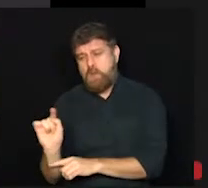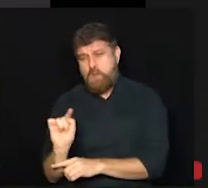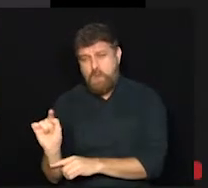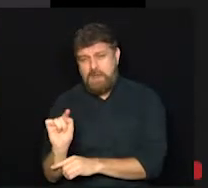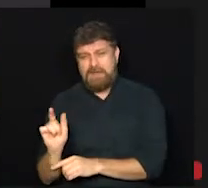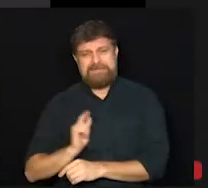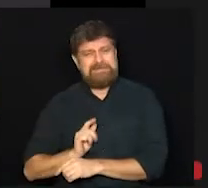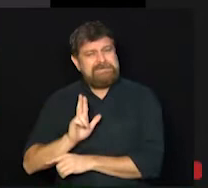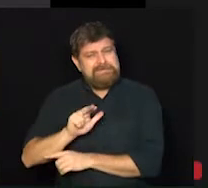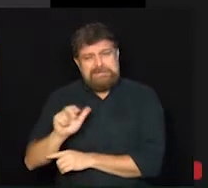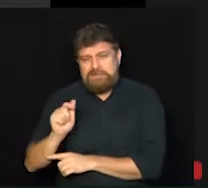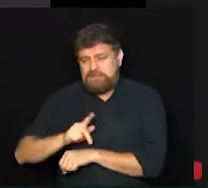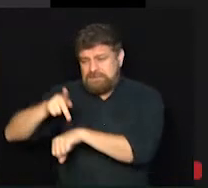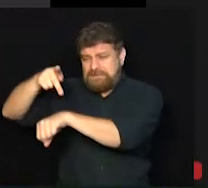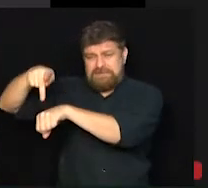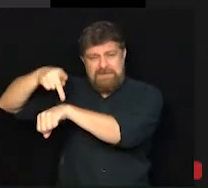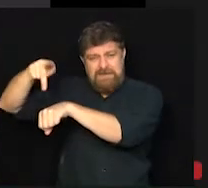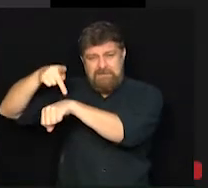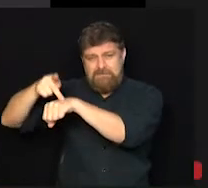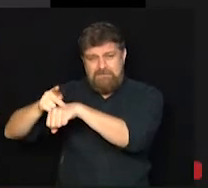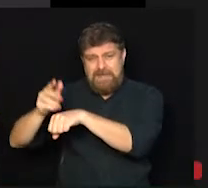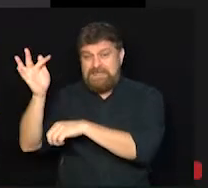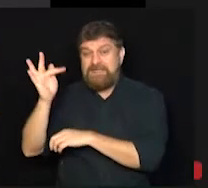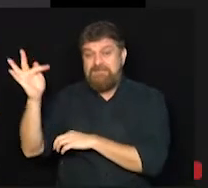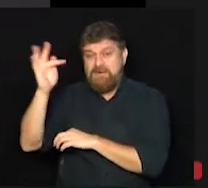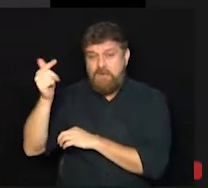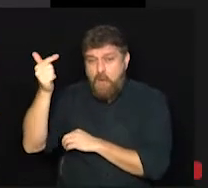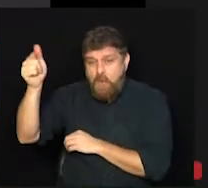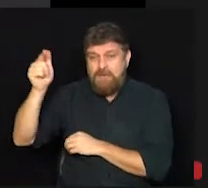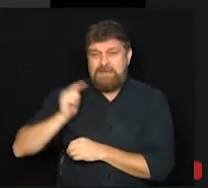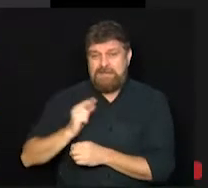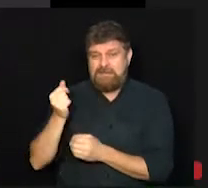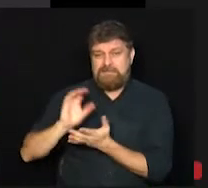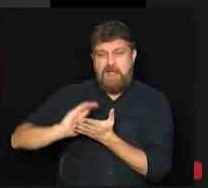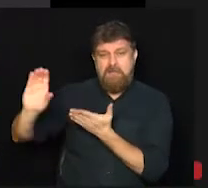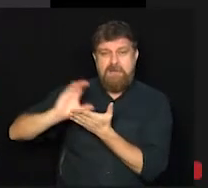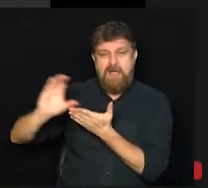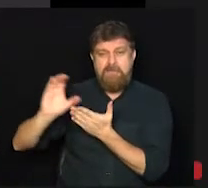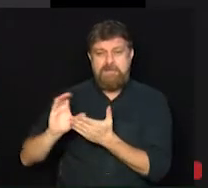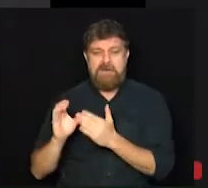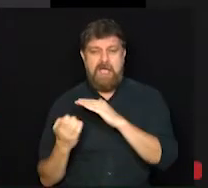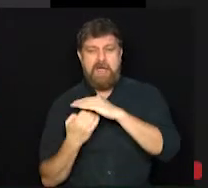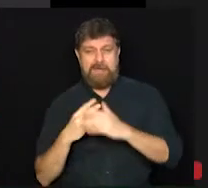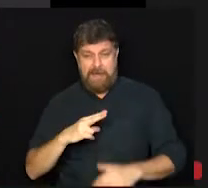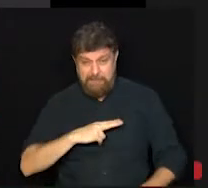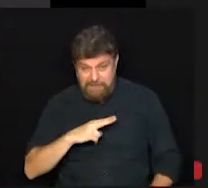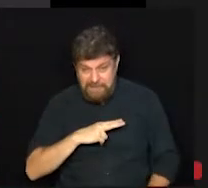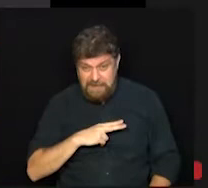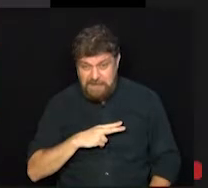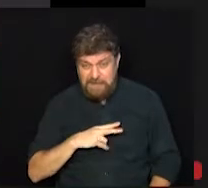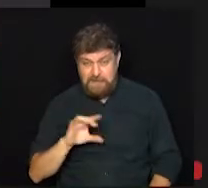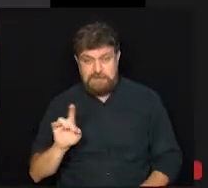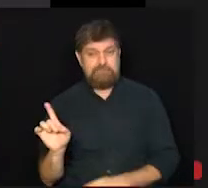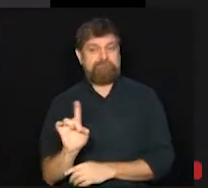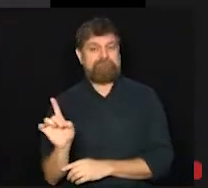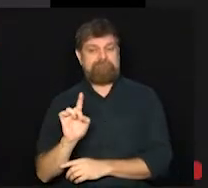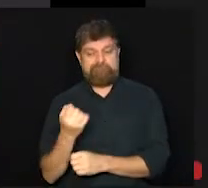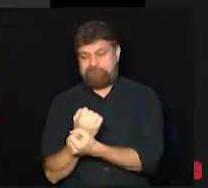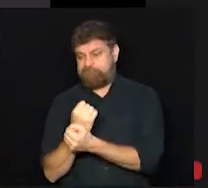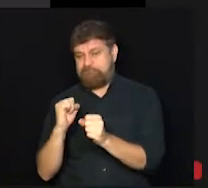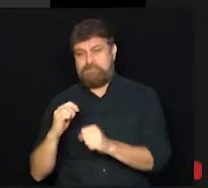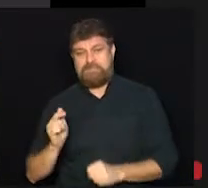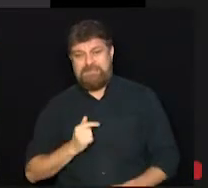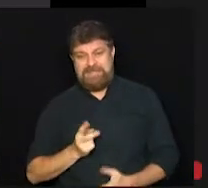nunca, nenhuma dessas universidades, ela se mantém com recursos privados só, quer dizer, de novo, voltando a isso, muito do recurso